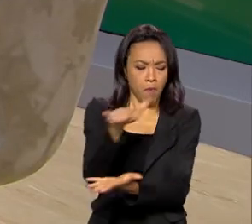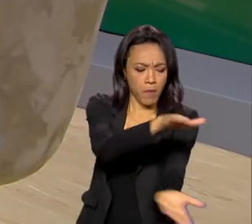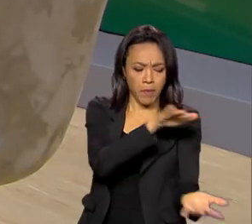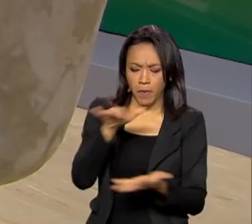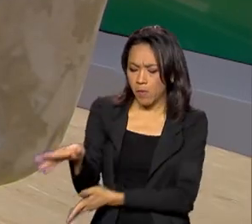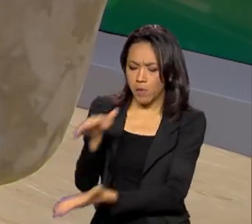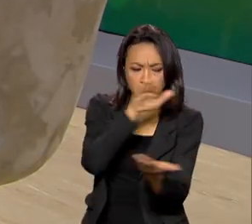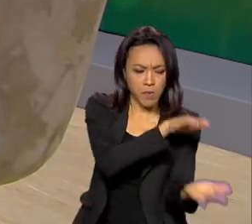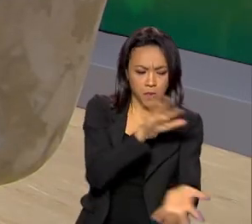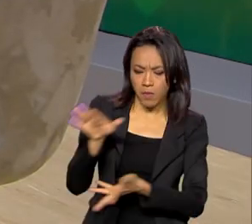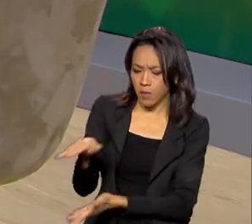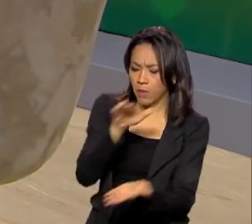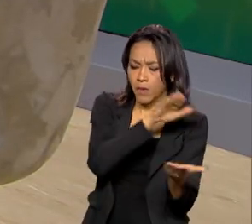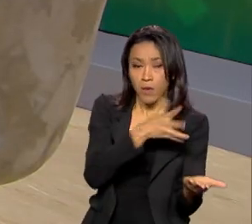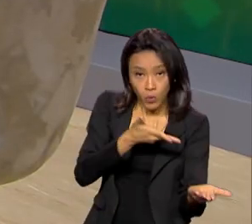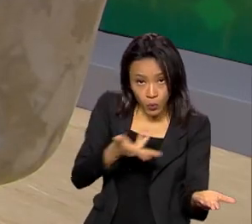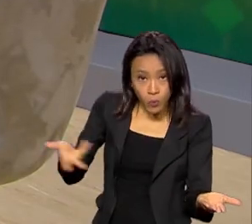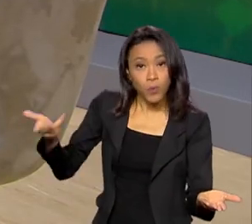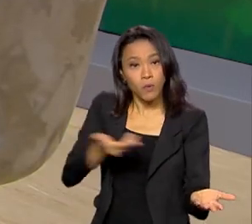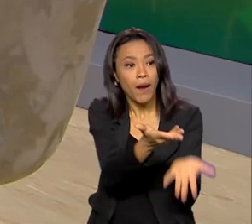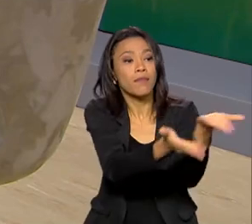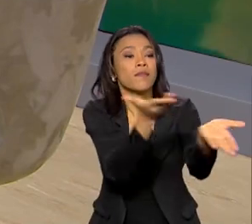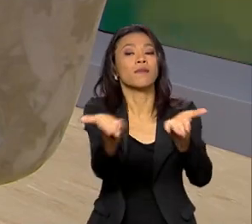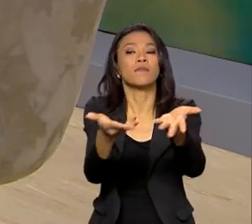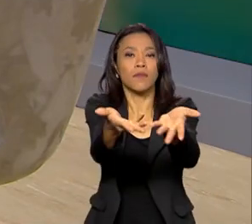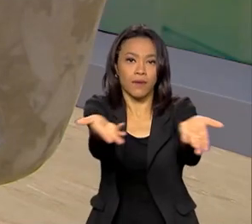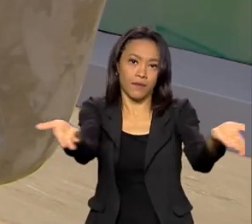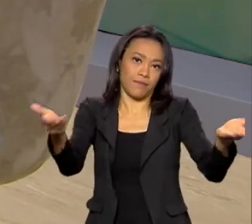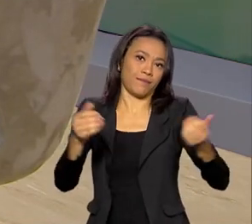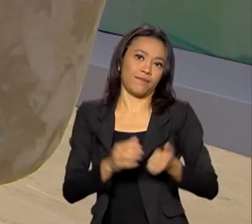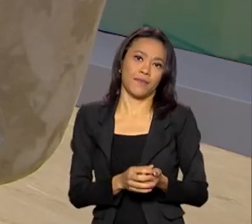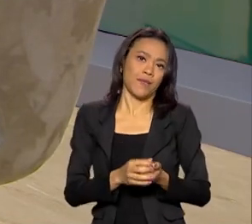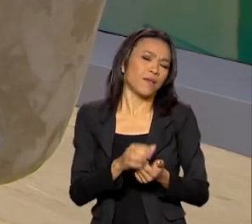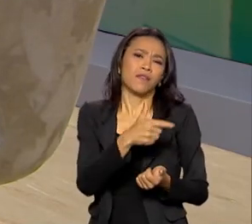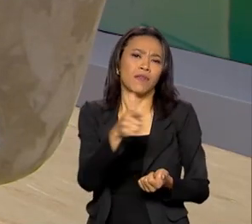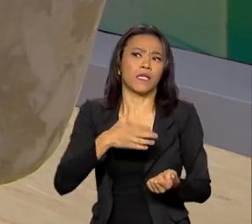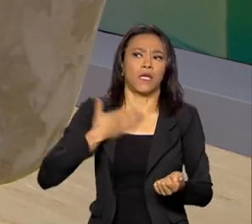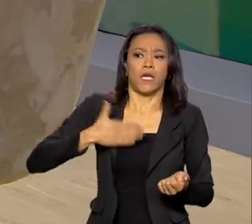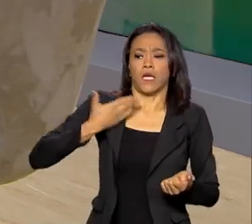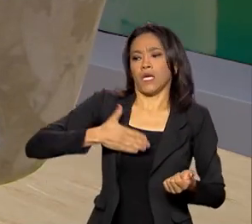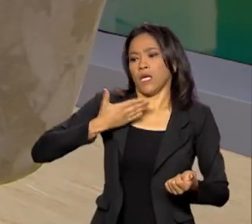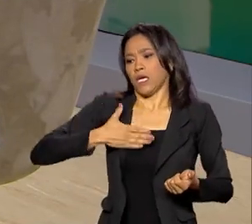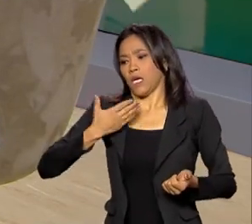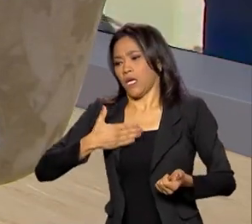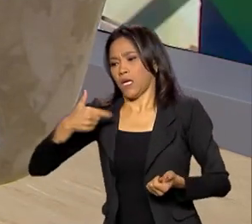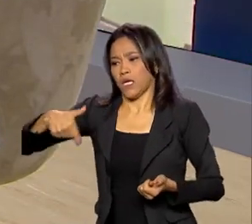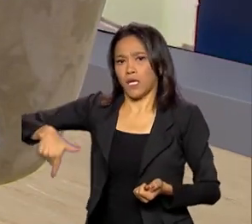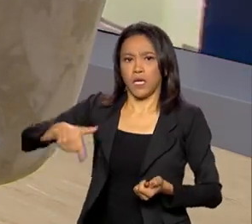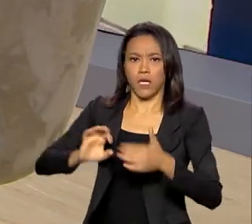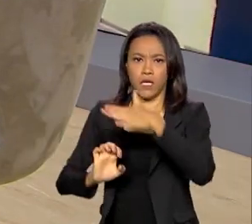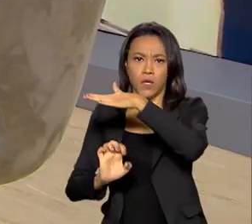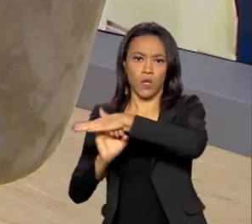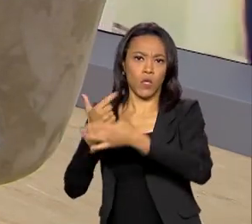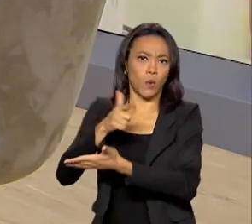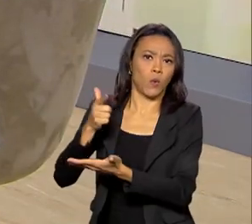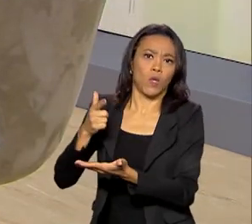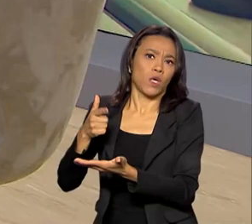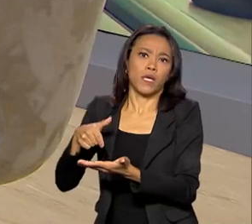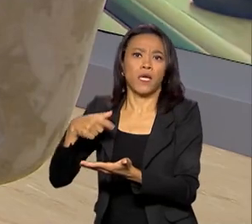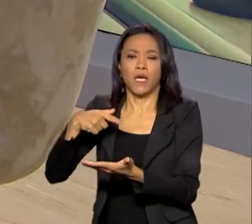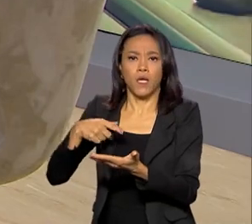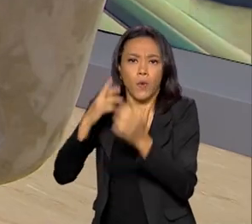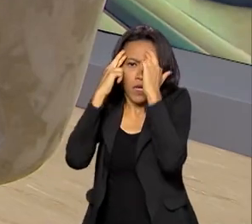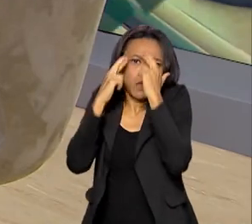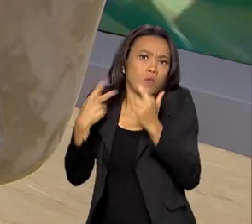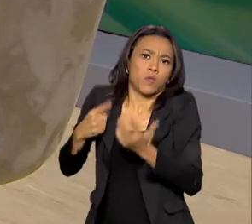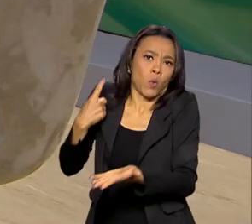está voltada para atender esta demanda. Não há nenhum receio de que os Correios não cumpram com seus compromissos. Nós